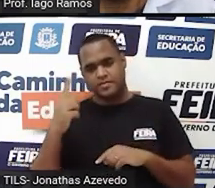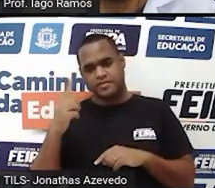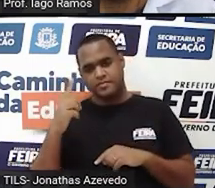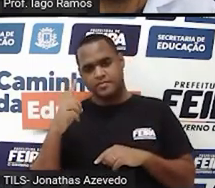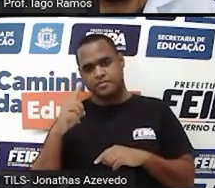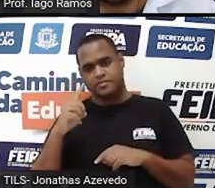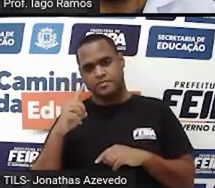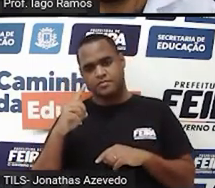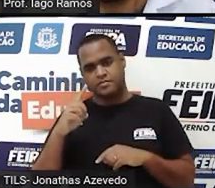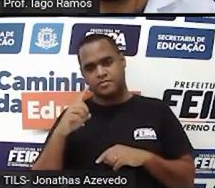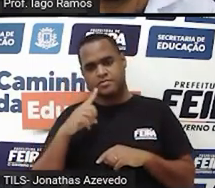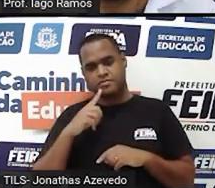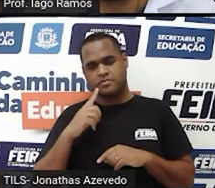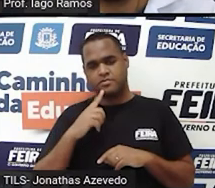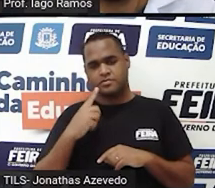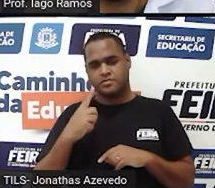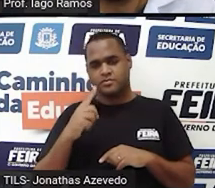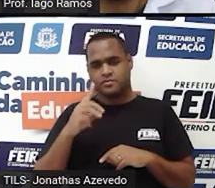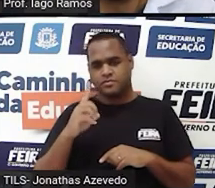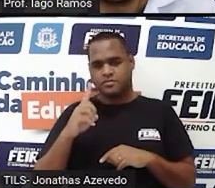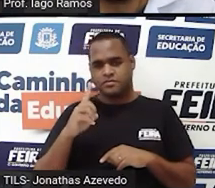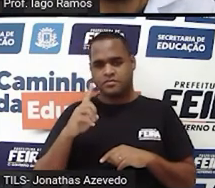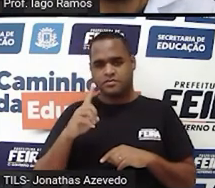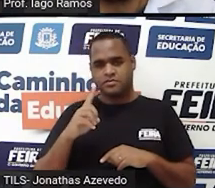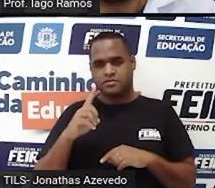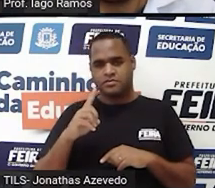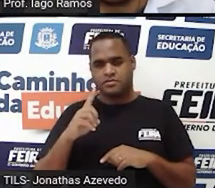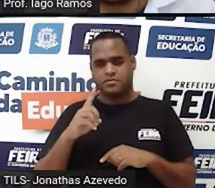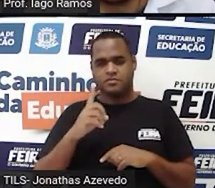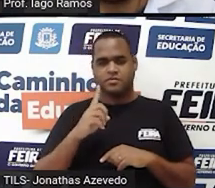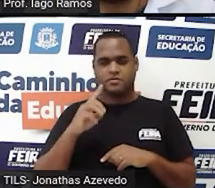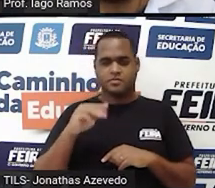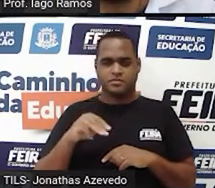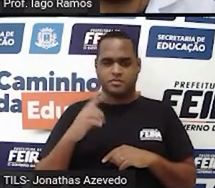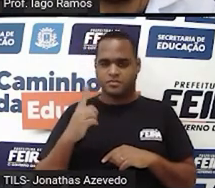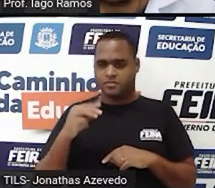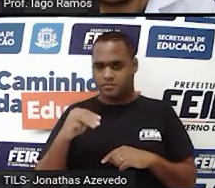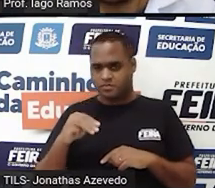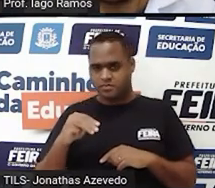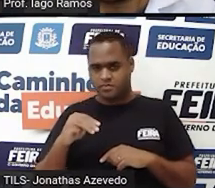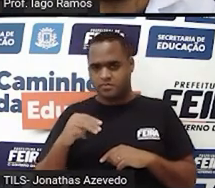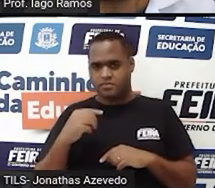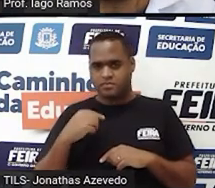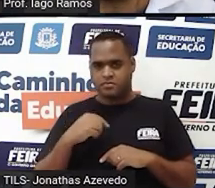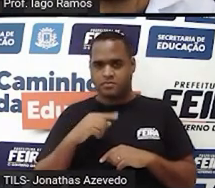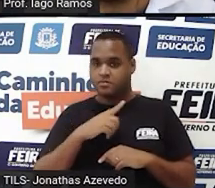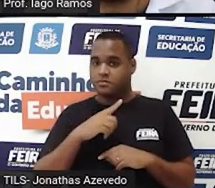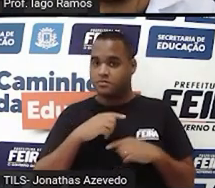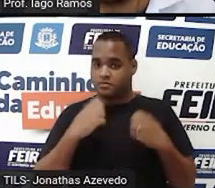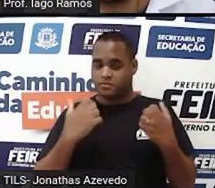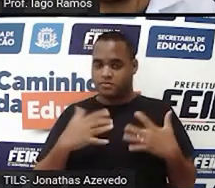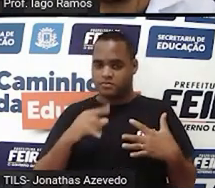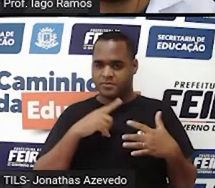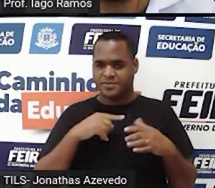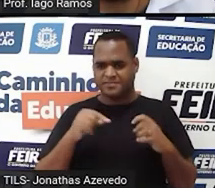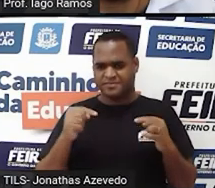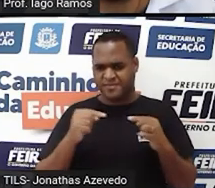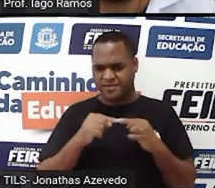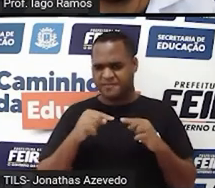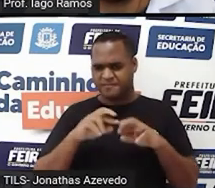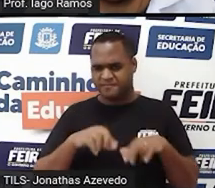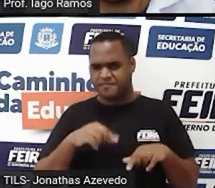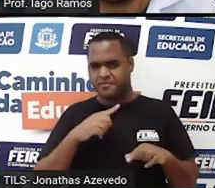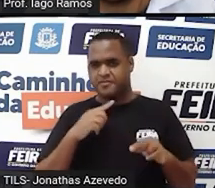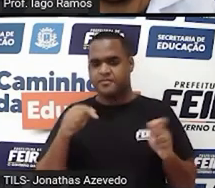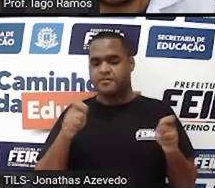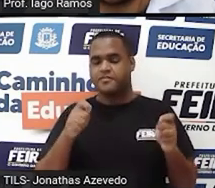aqui vai dar um e o metro x método escrito na forma de potência né